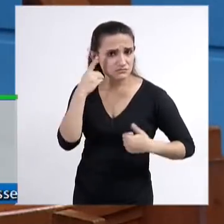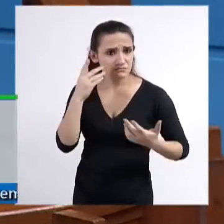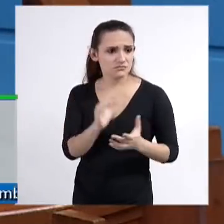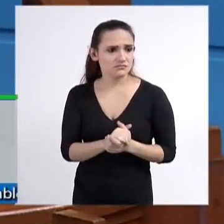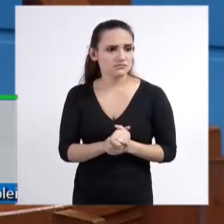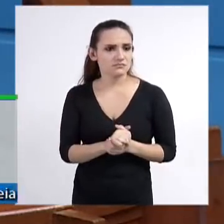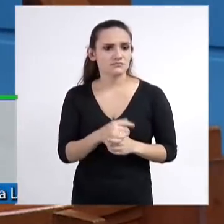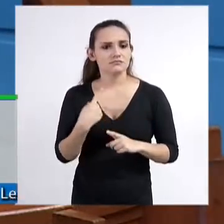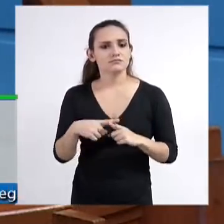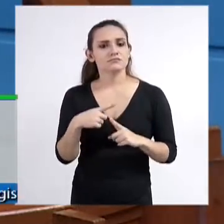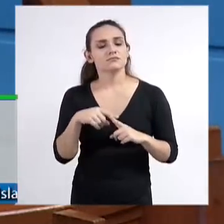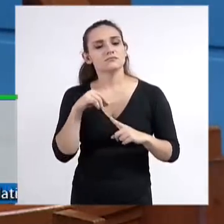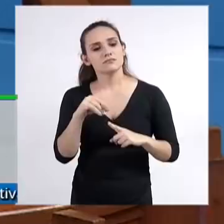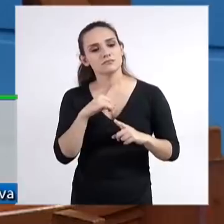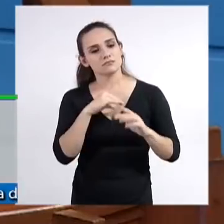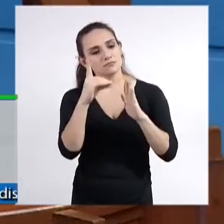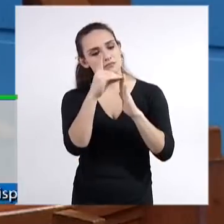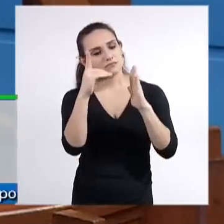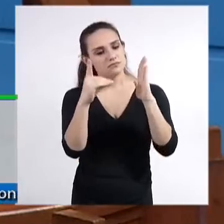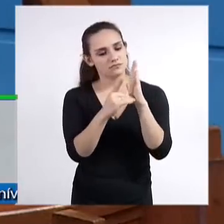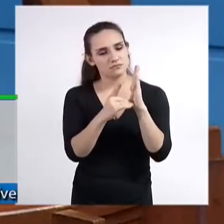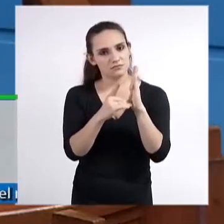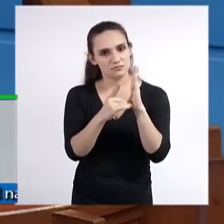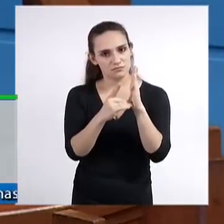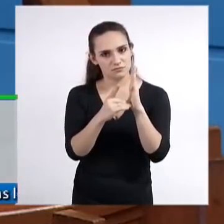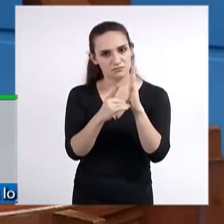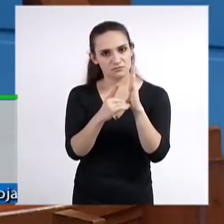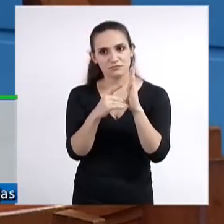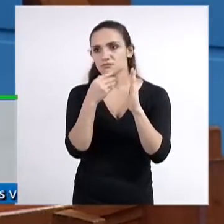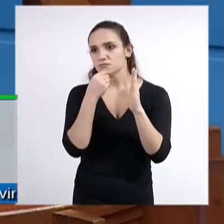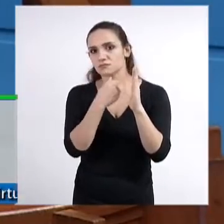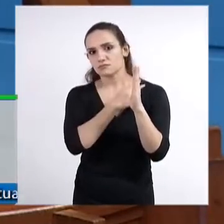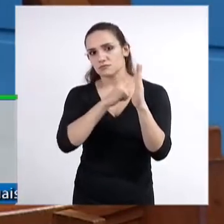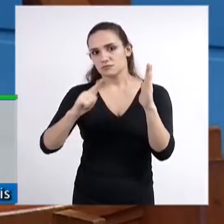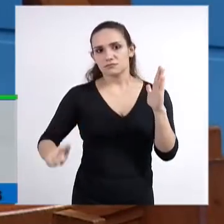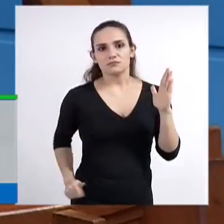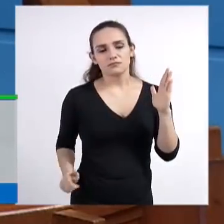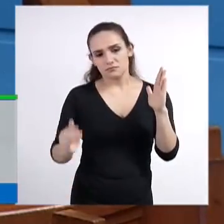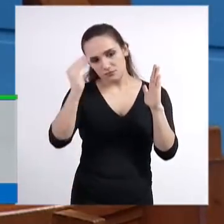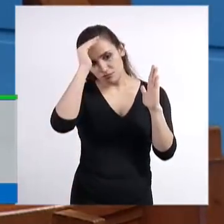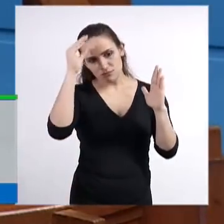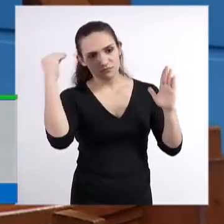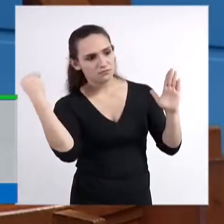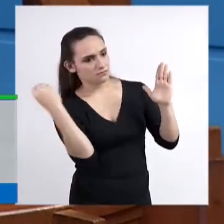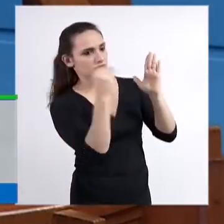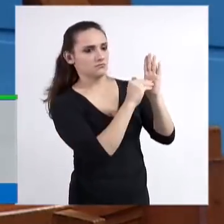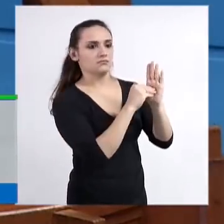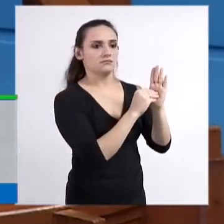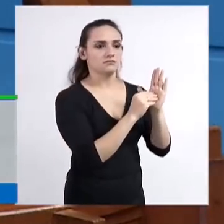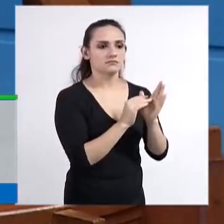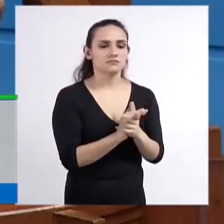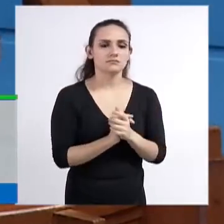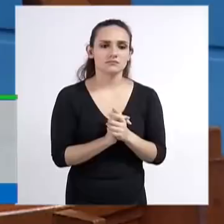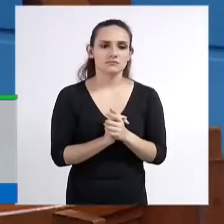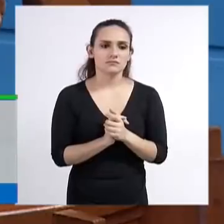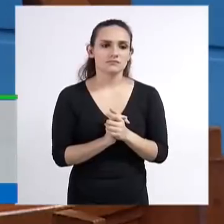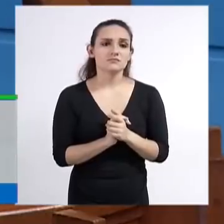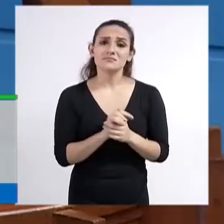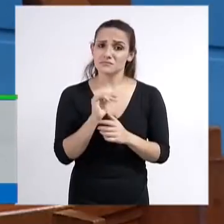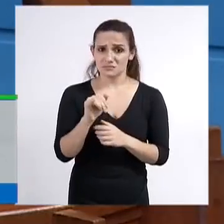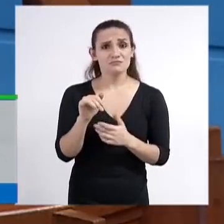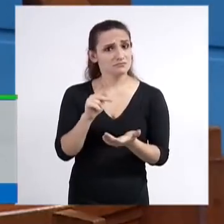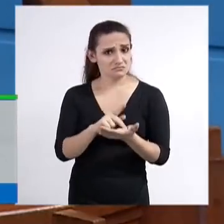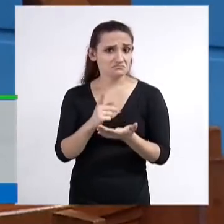esse decreto aprovado, publicado pelo governador, chegar ao entendimento dessa casa que nós devemos sustar